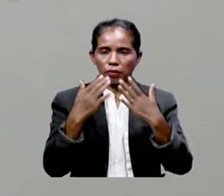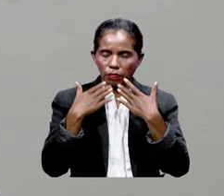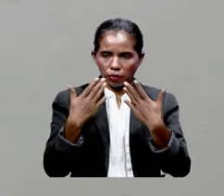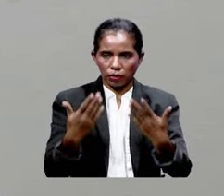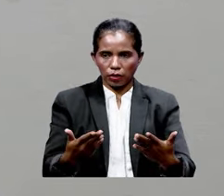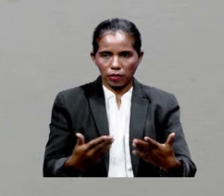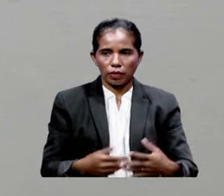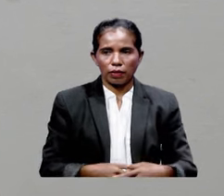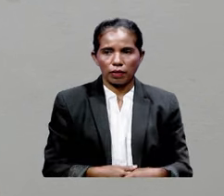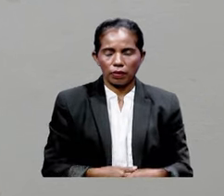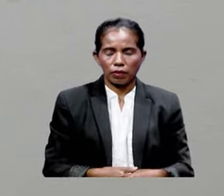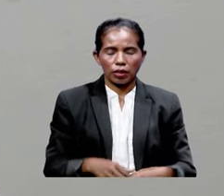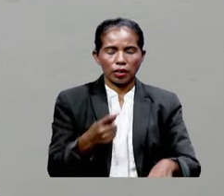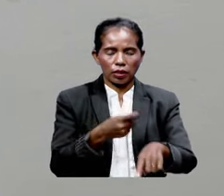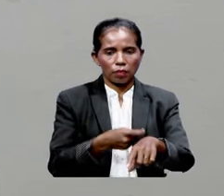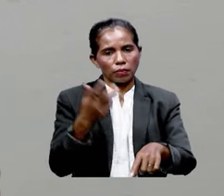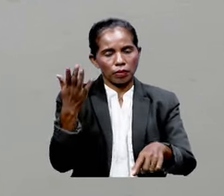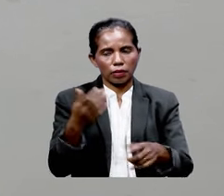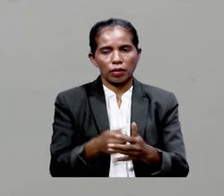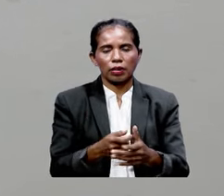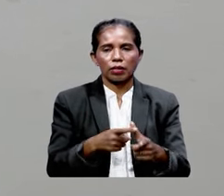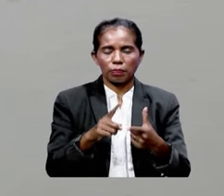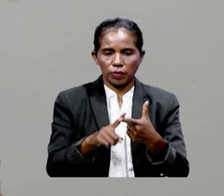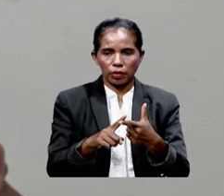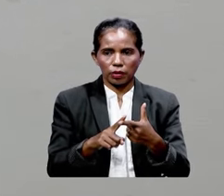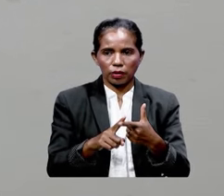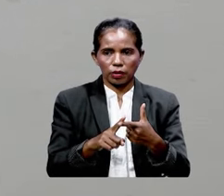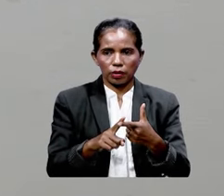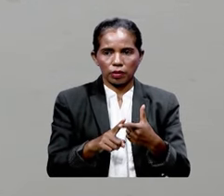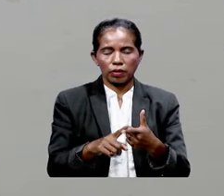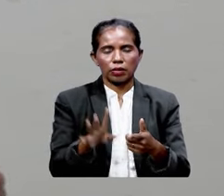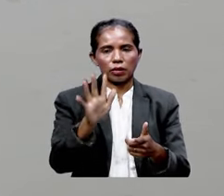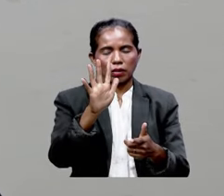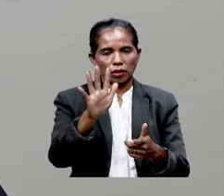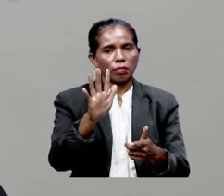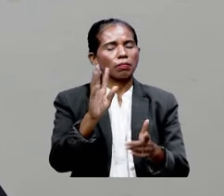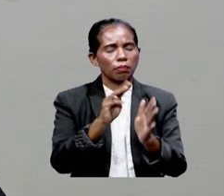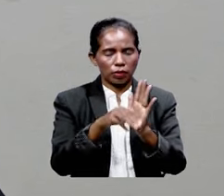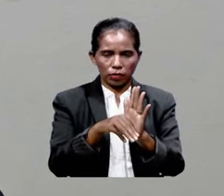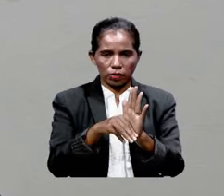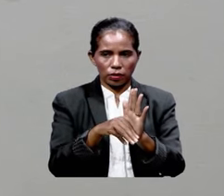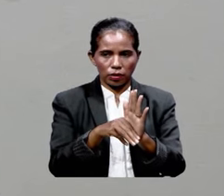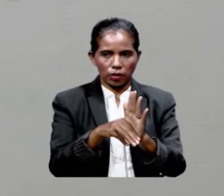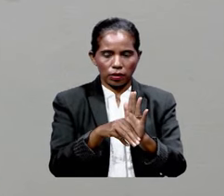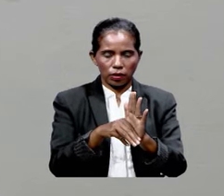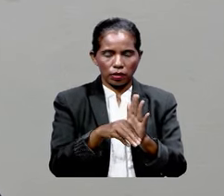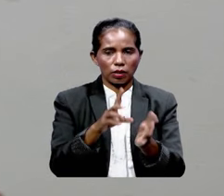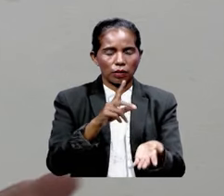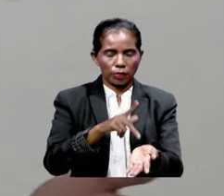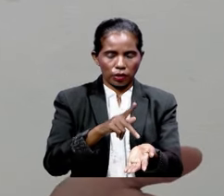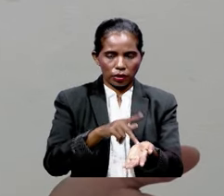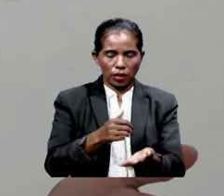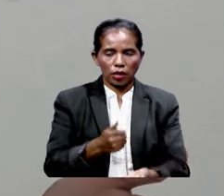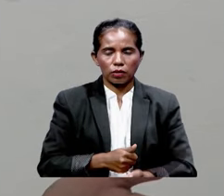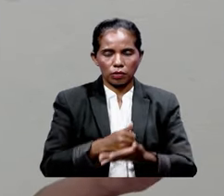tama e momento ne queras depois de 4 ou 5 minutos momento ne queras partir até ne queras hatta ma